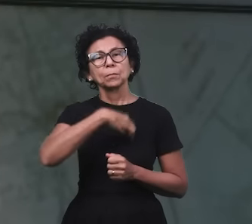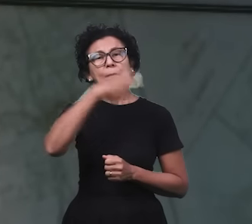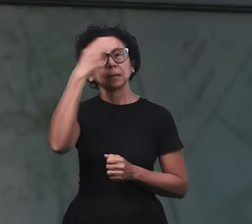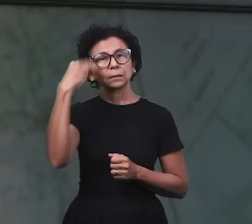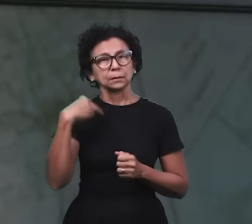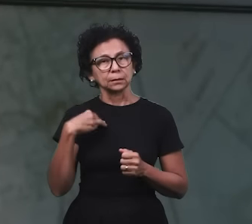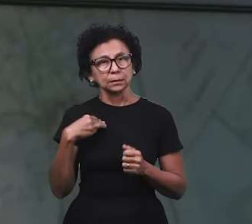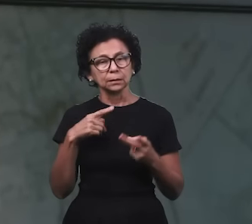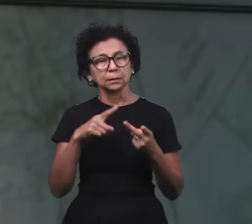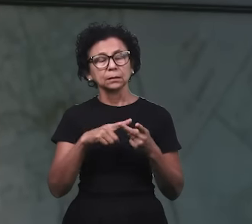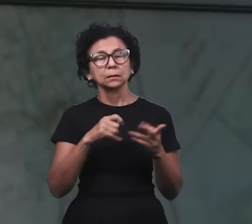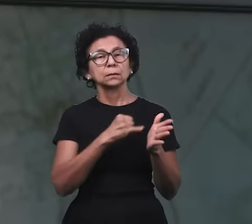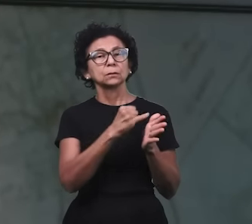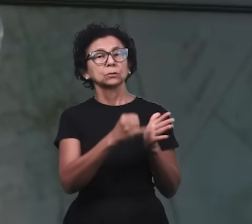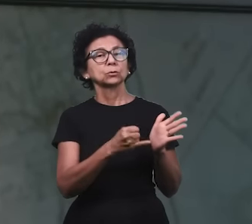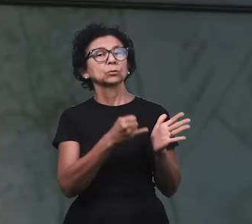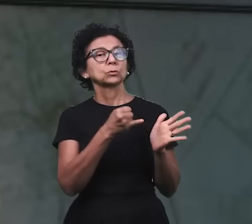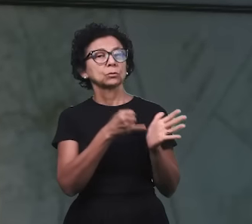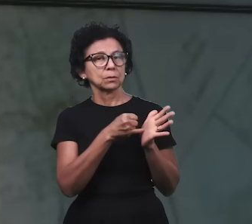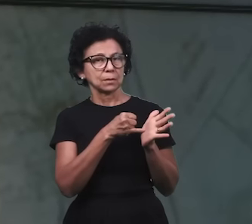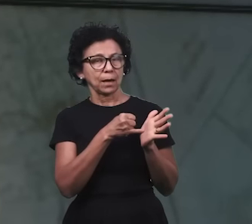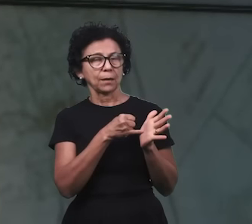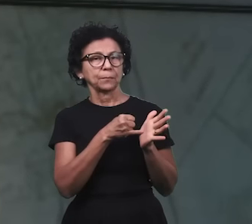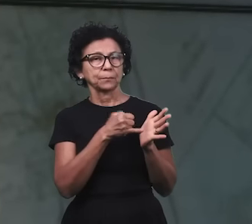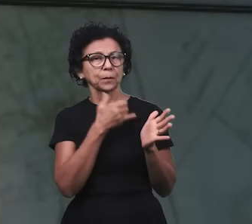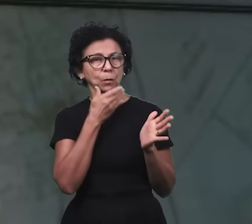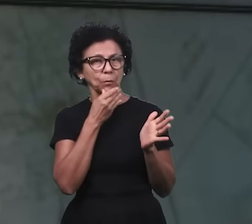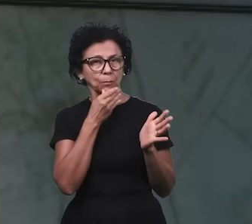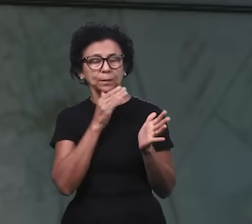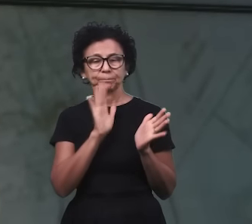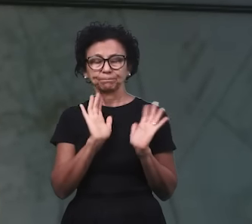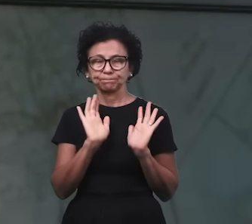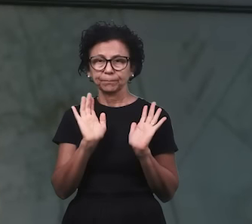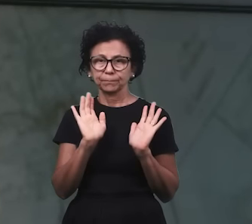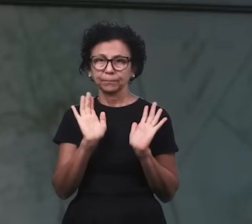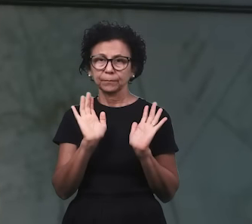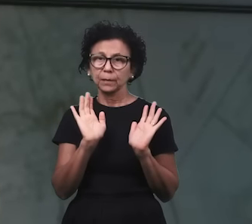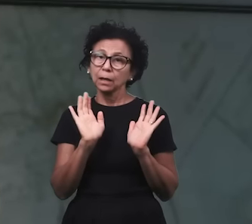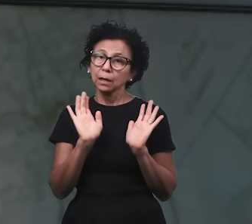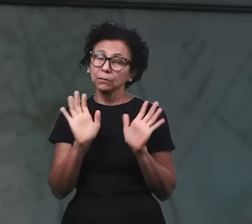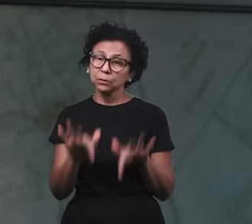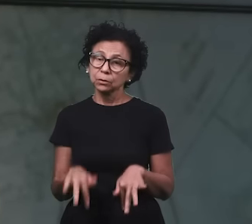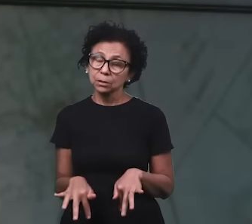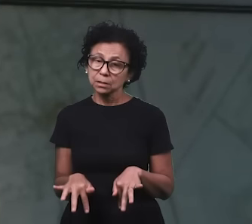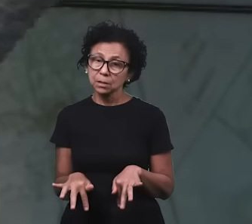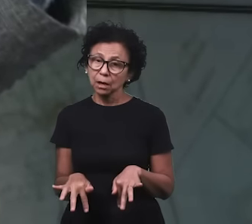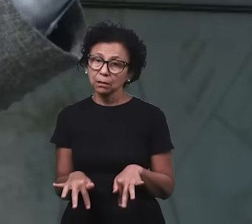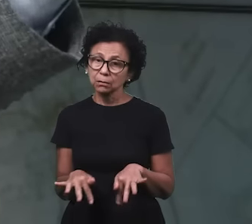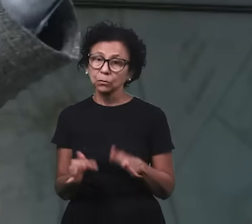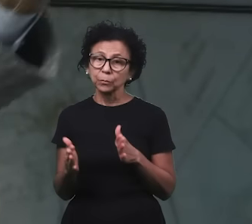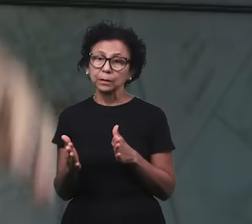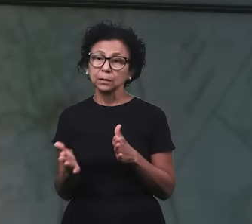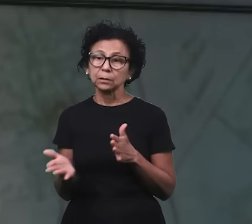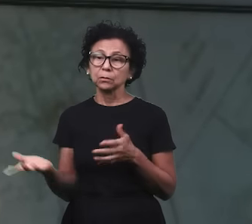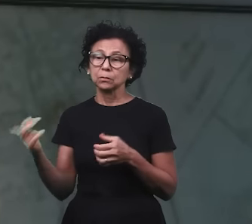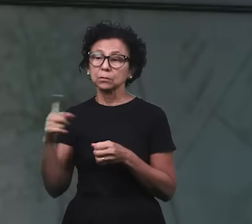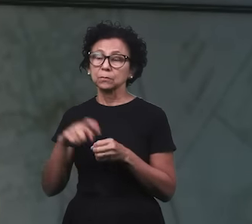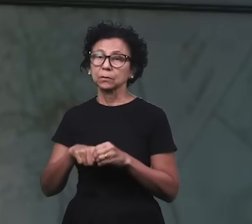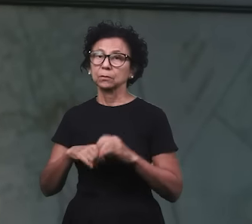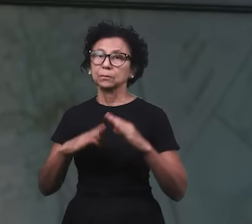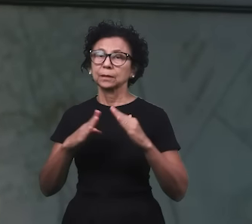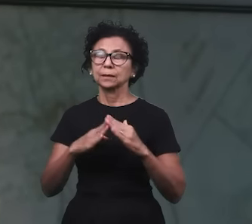Finalizado o tempo, eles voltam para casa. Mas depois de um dia